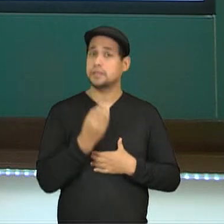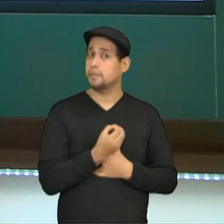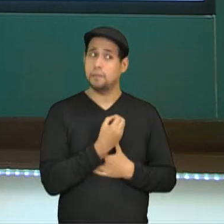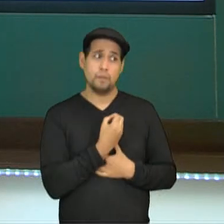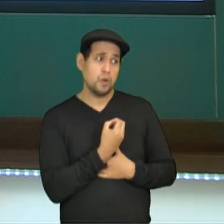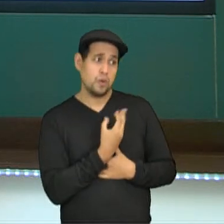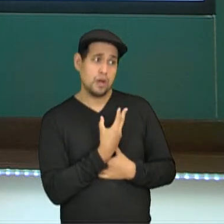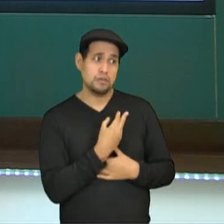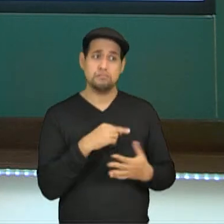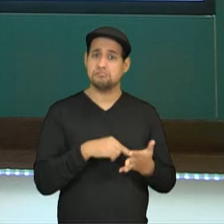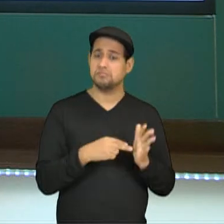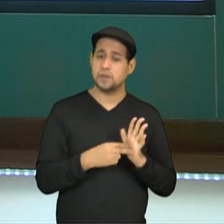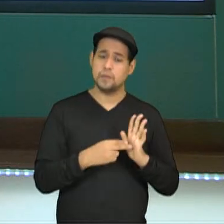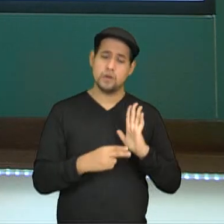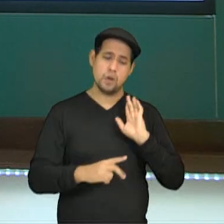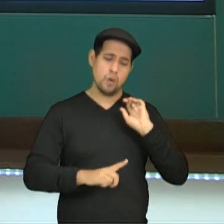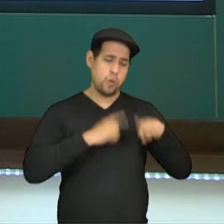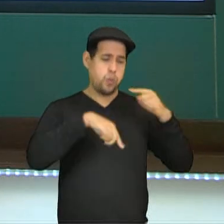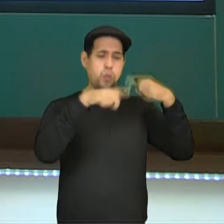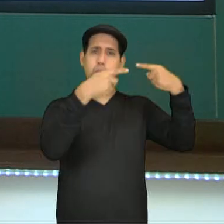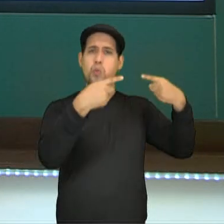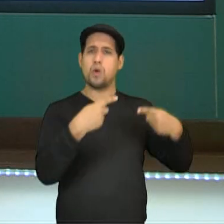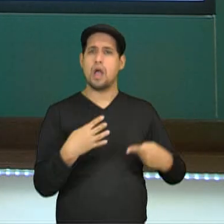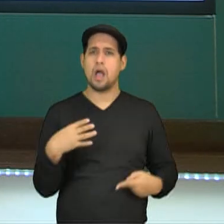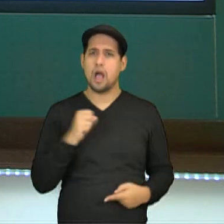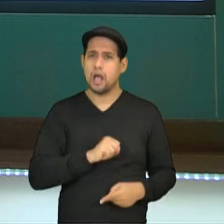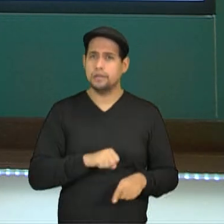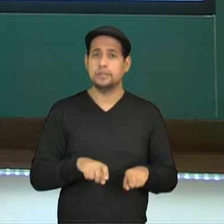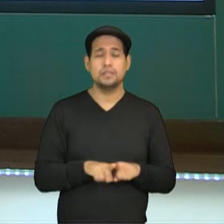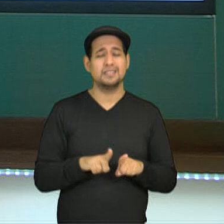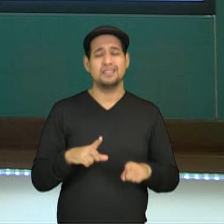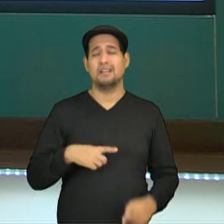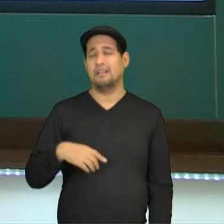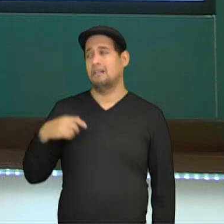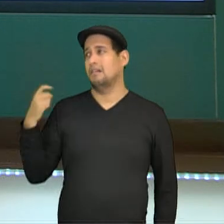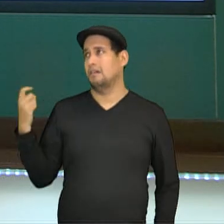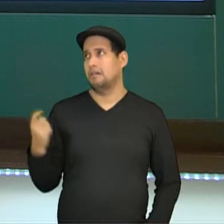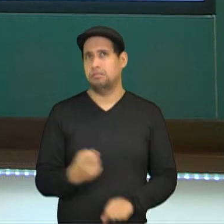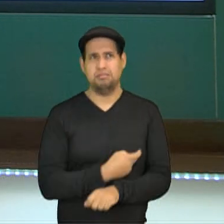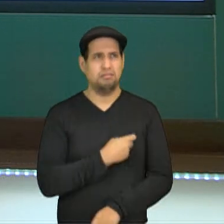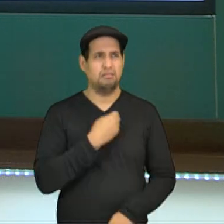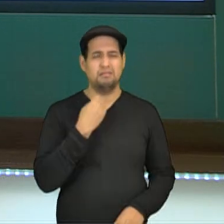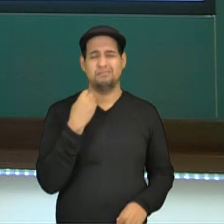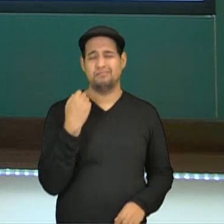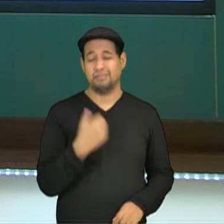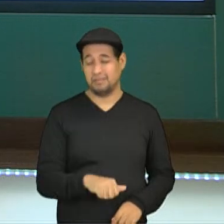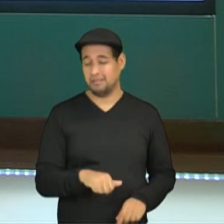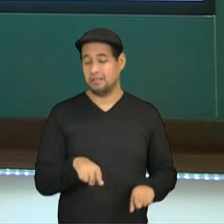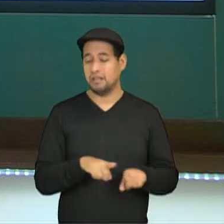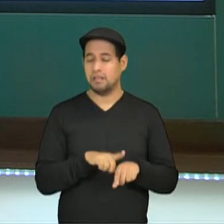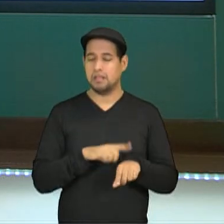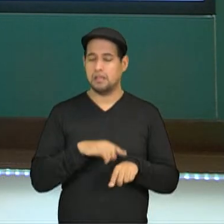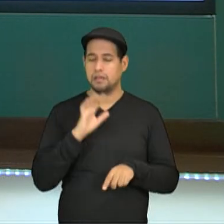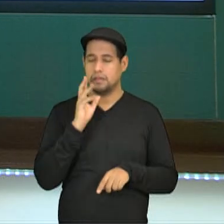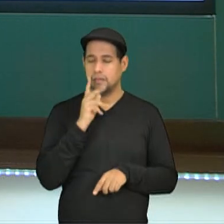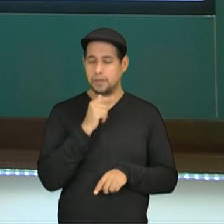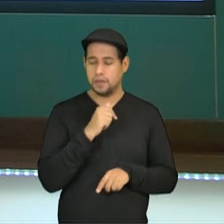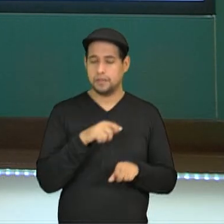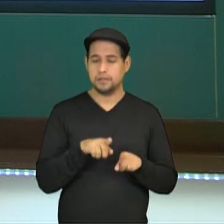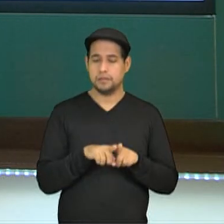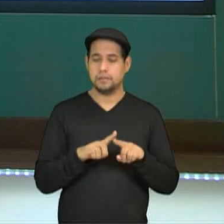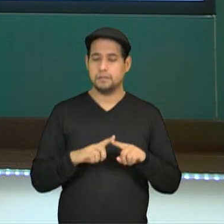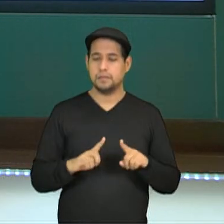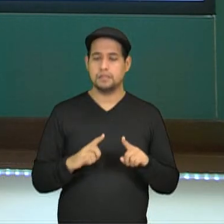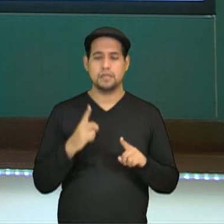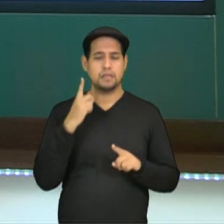boa, o tempo pode voar. Se a situação é uma situação entediante, não tão boa, de repente o tempo demora mais passar. Então,